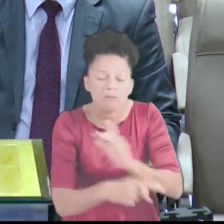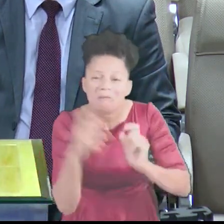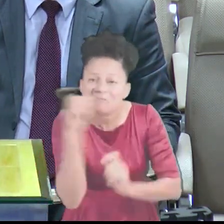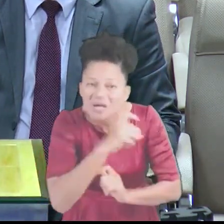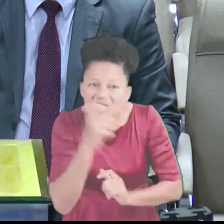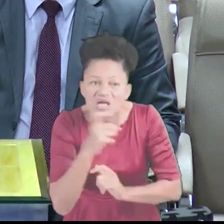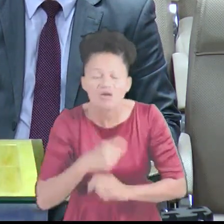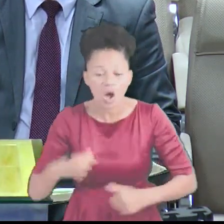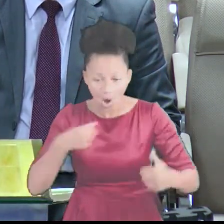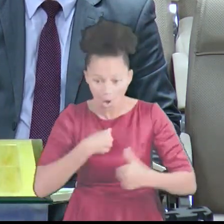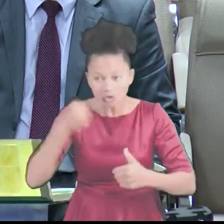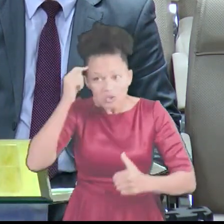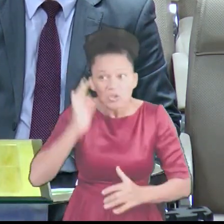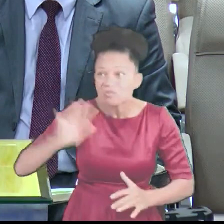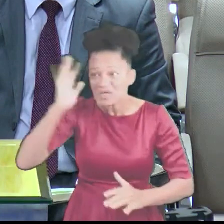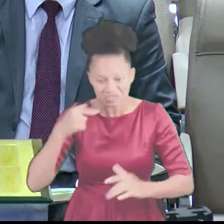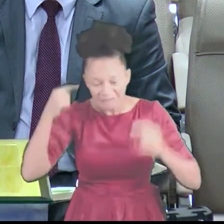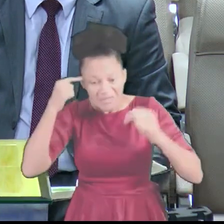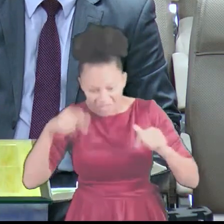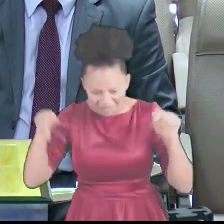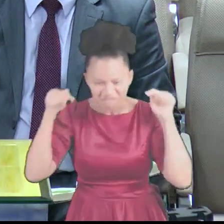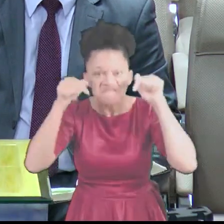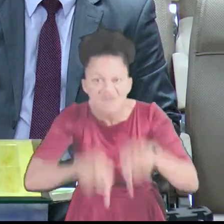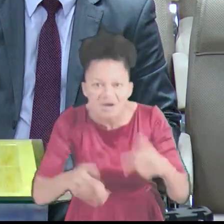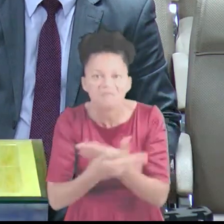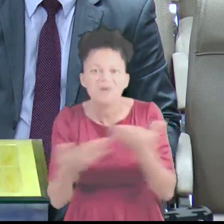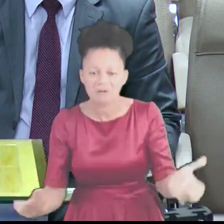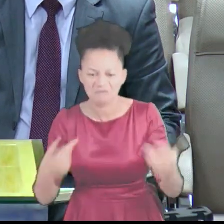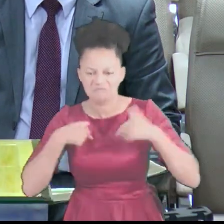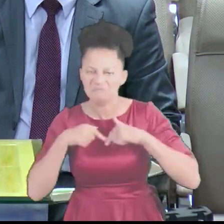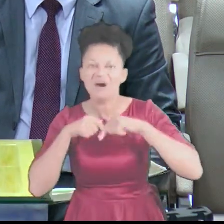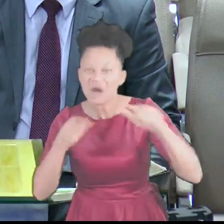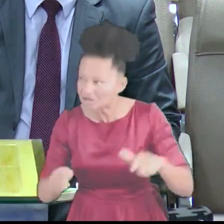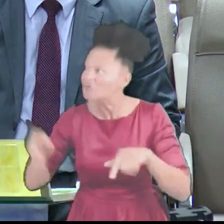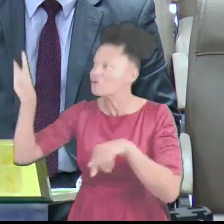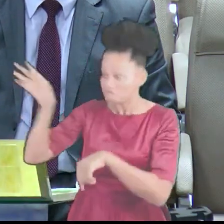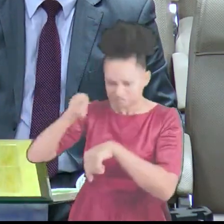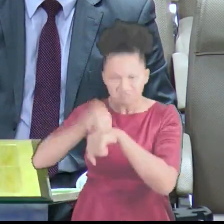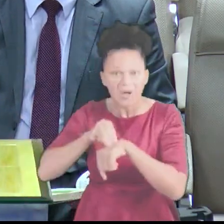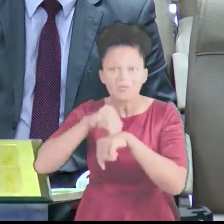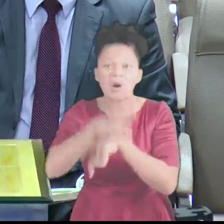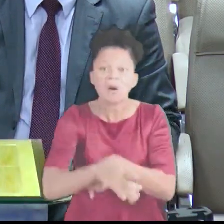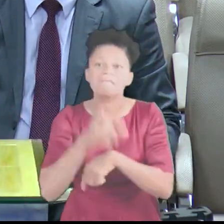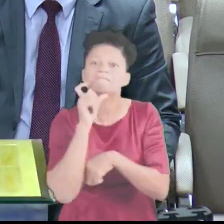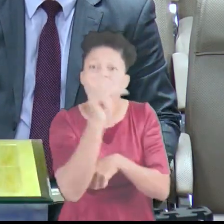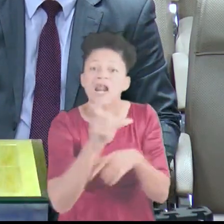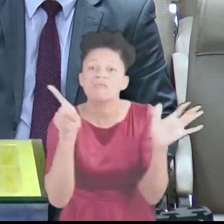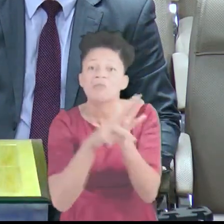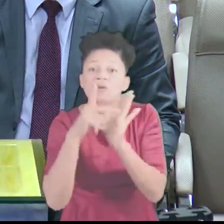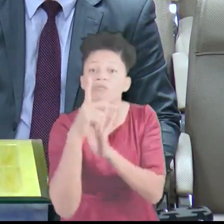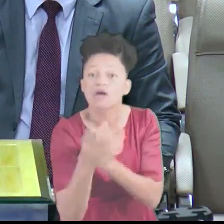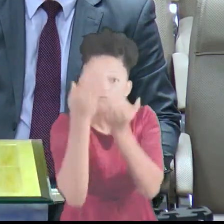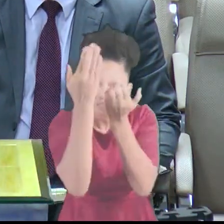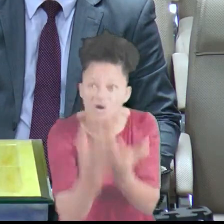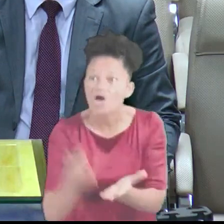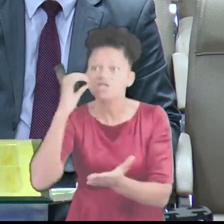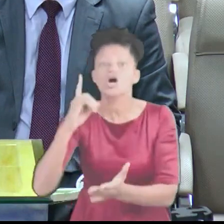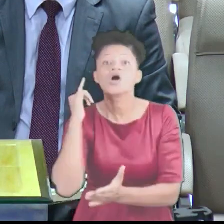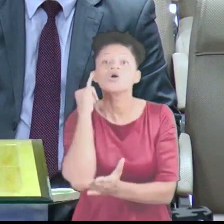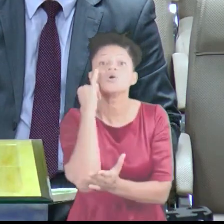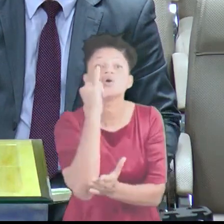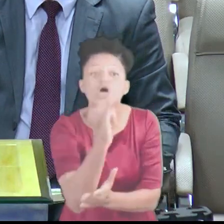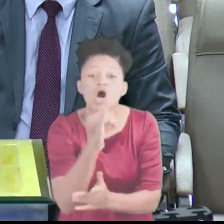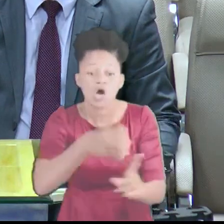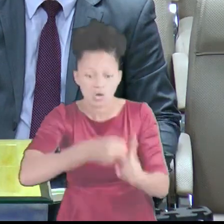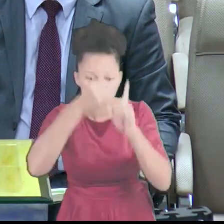eu nem imaginava que estaria aqui, mas eu venho portando a palavra de Deus para você. Deus está dizendo, eu